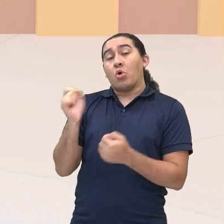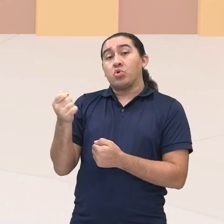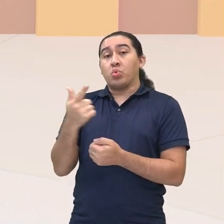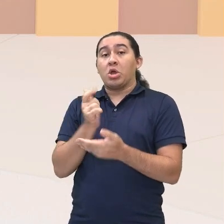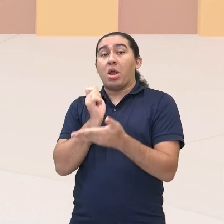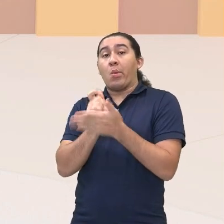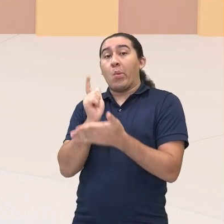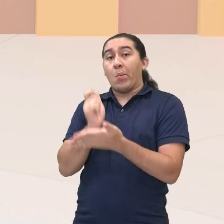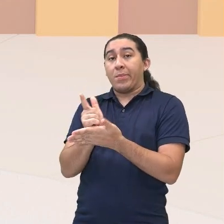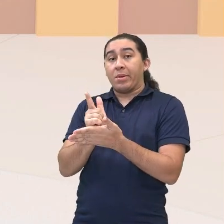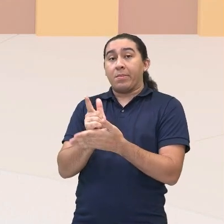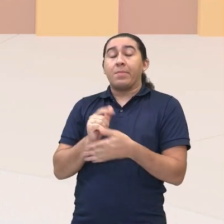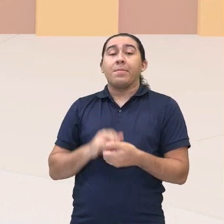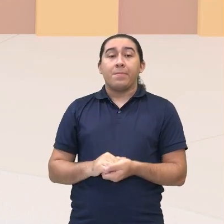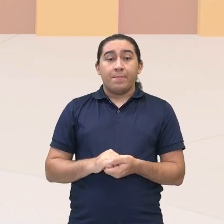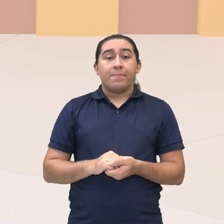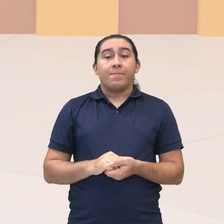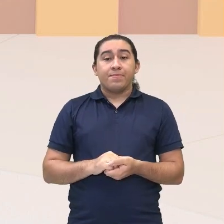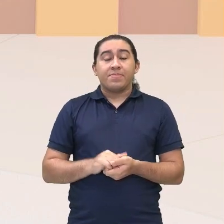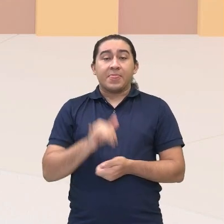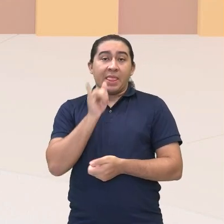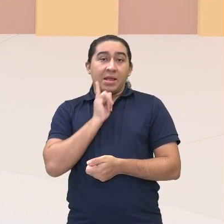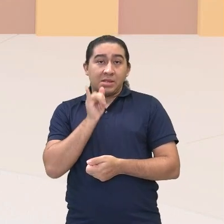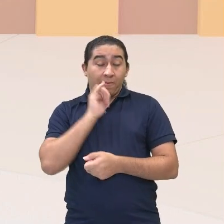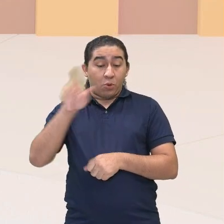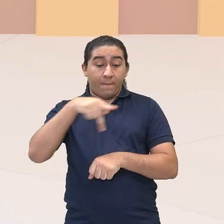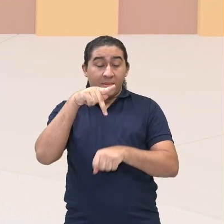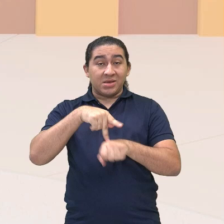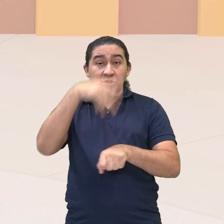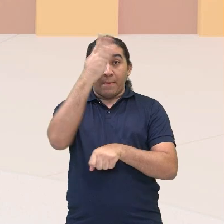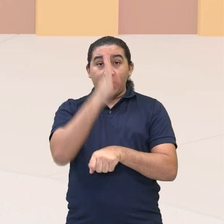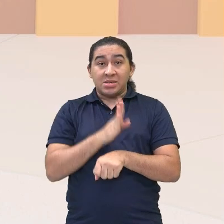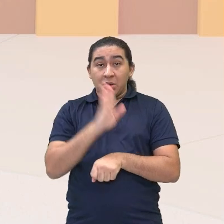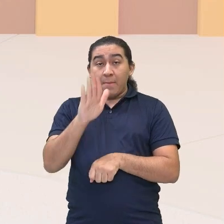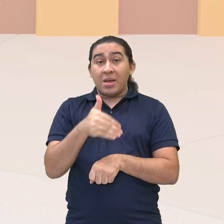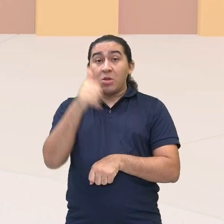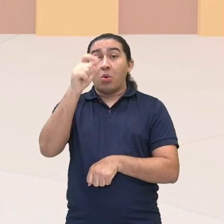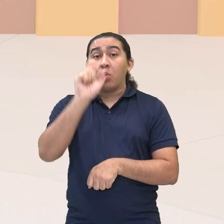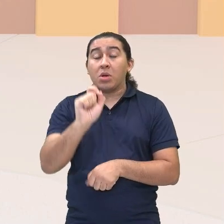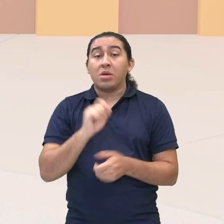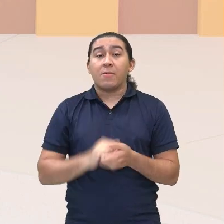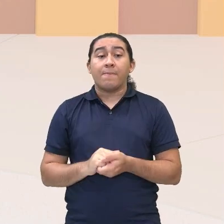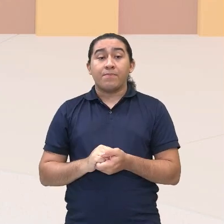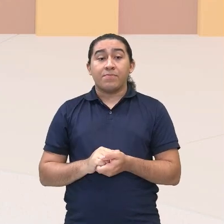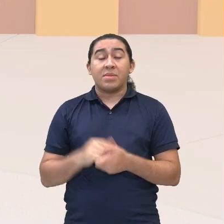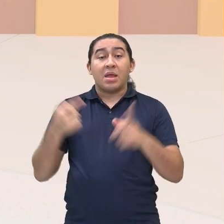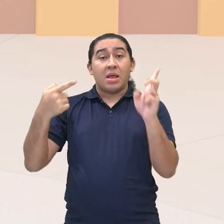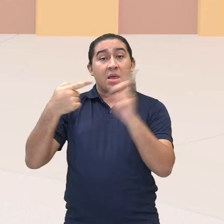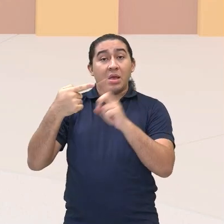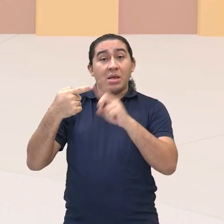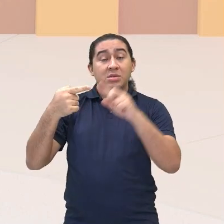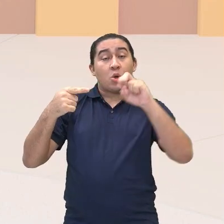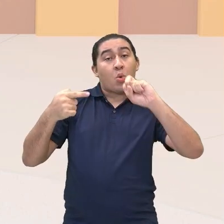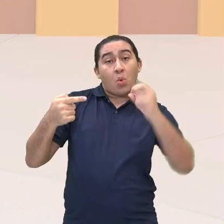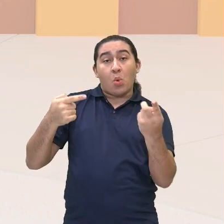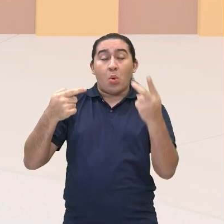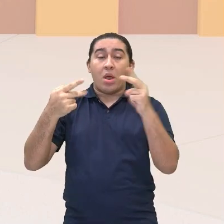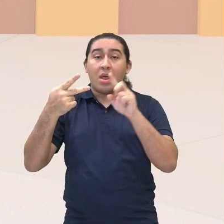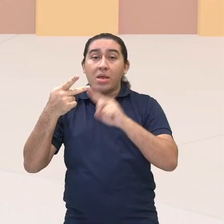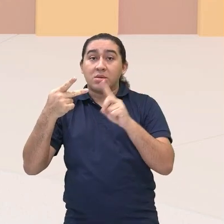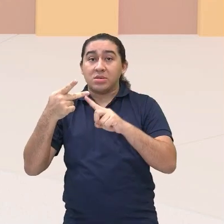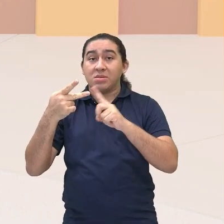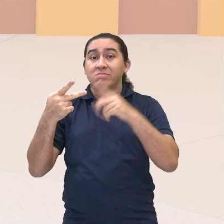para um país, por exemplo, o Brasil, o que vai ser melhor? Né? Um superávit ou um déficit?